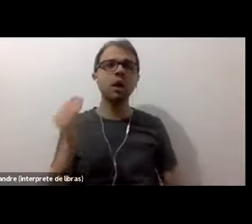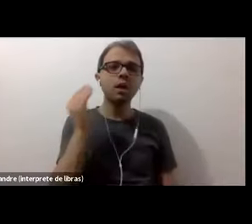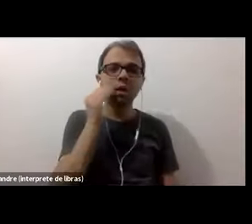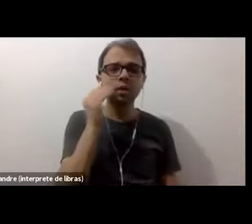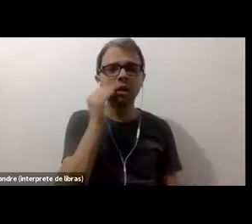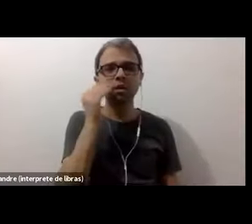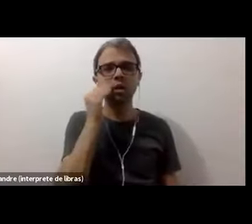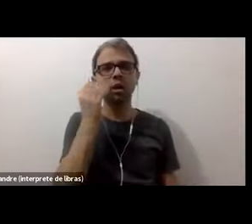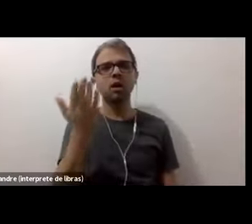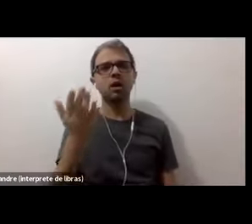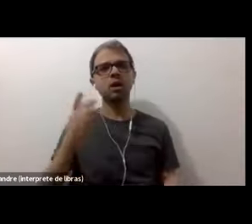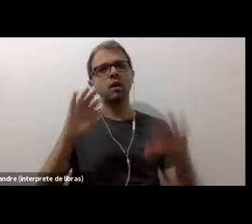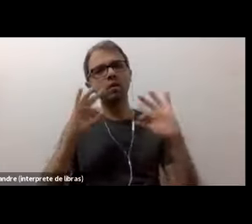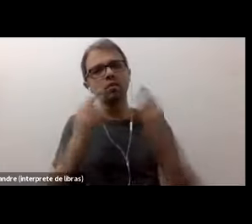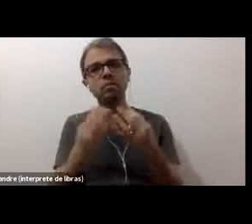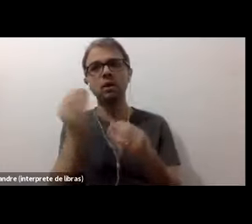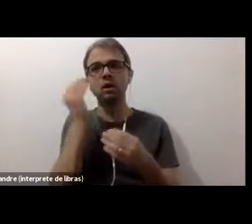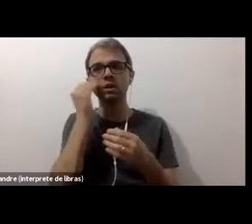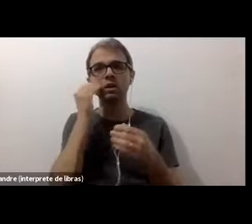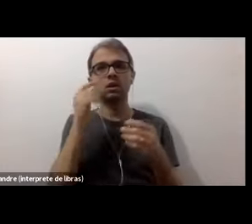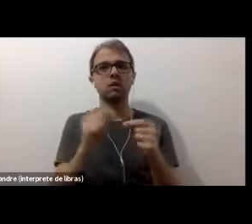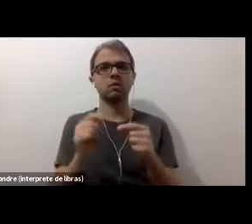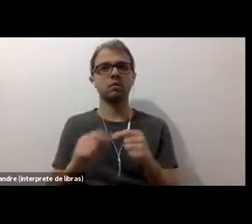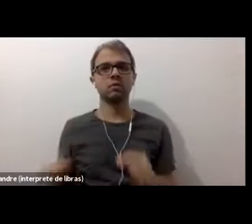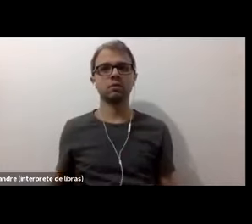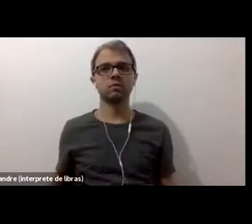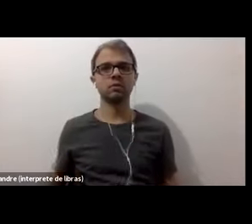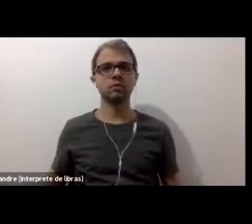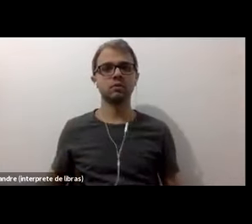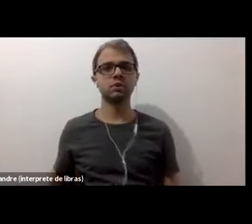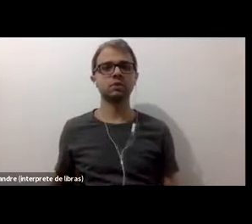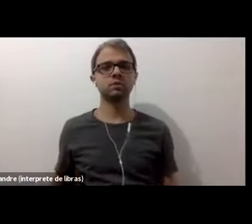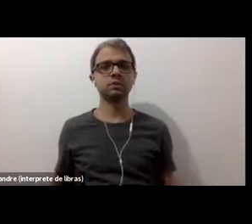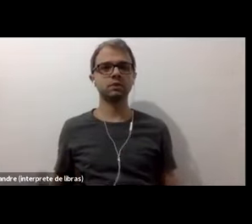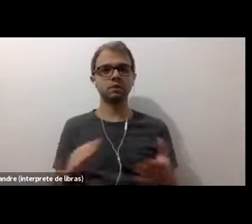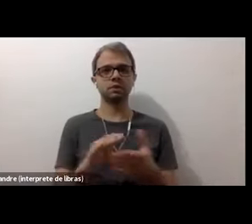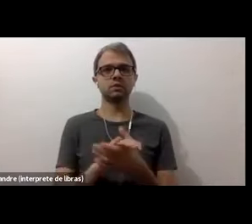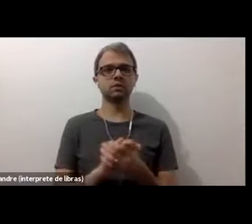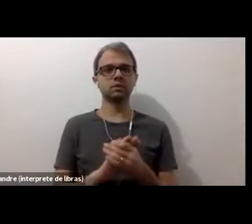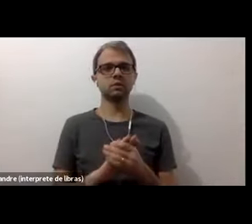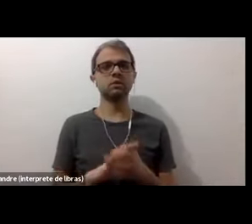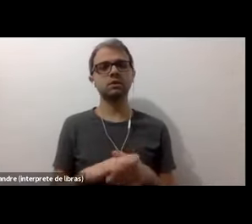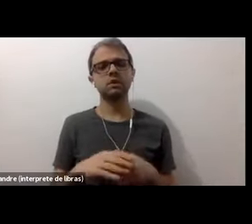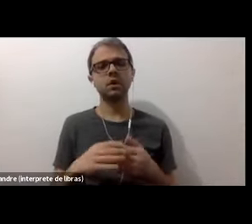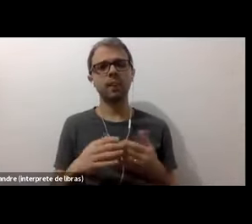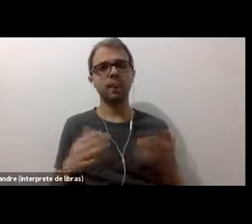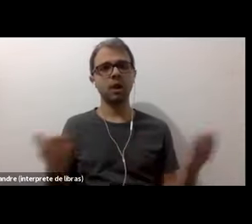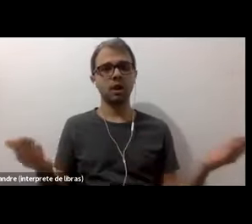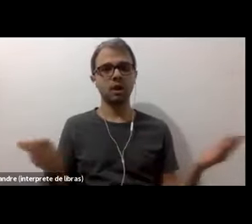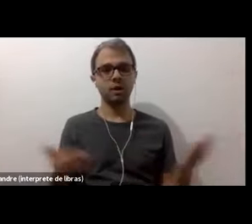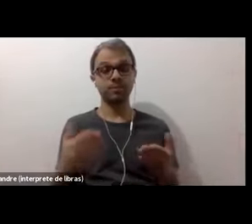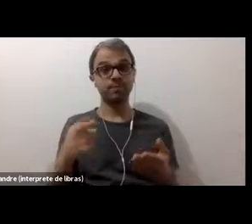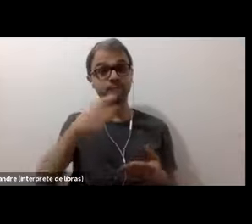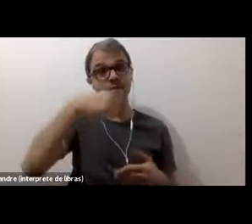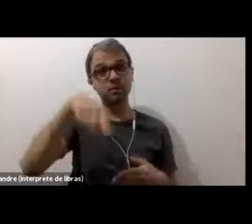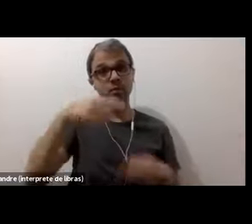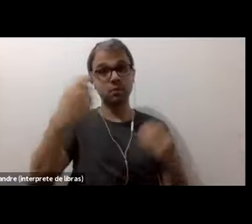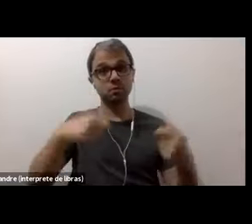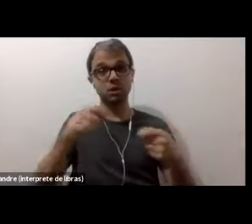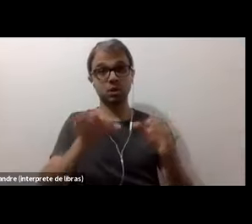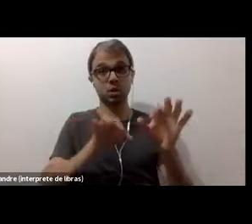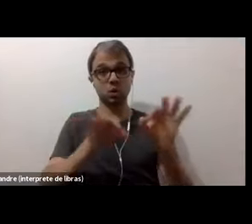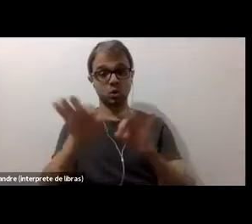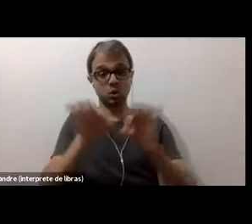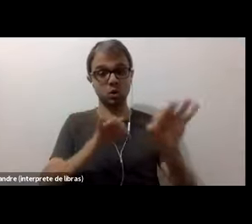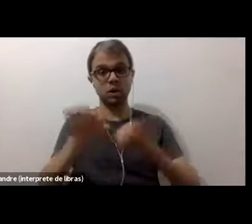primeira coisa importante seria estruturar a rotina da criança. Por quê? É preciso a gente organizar esse dia dela,